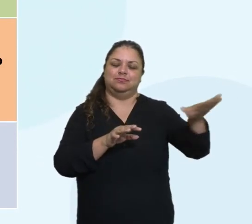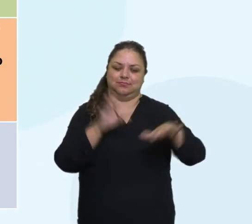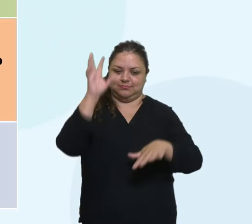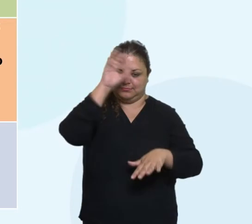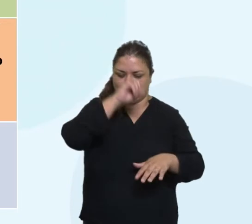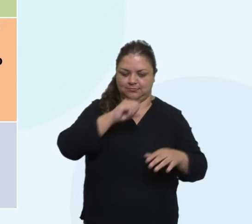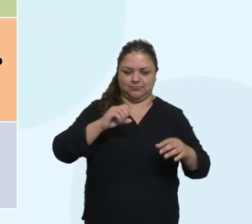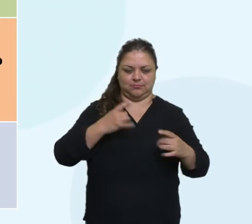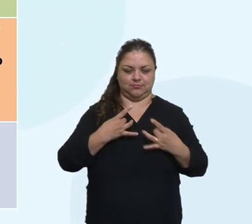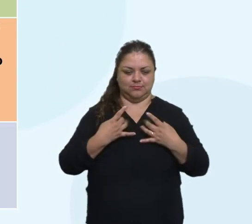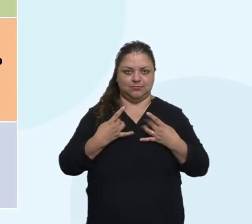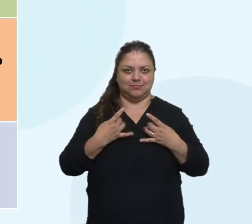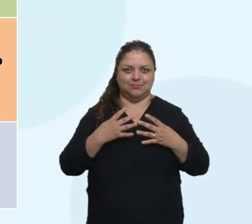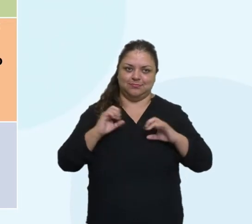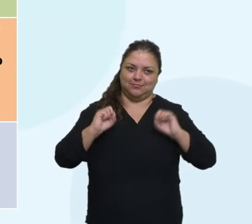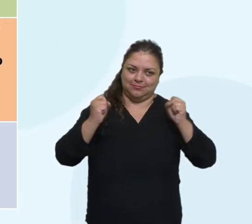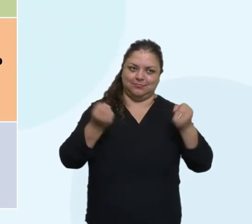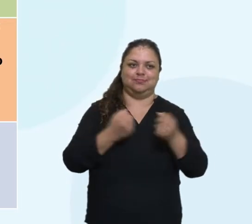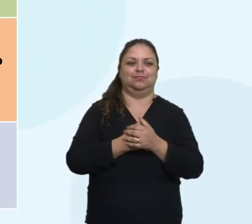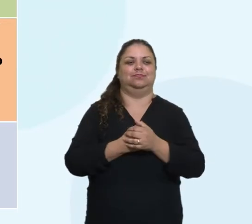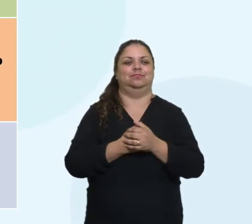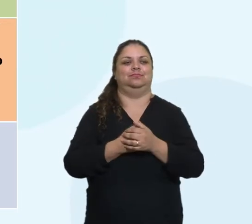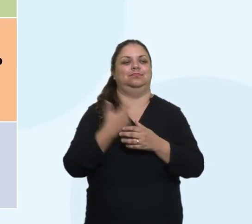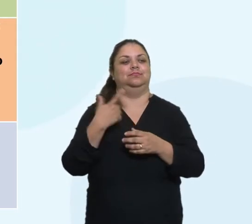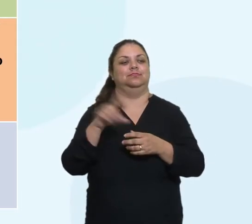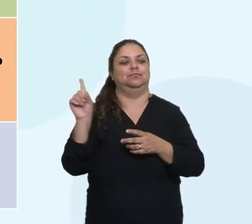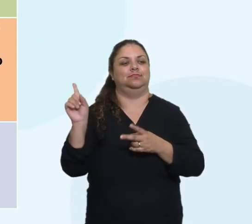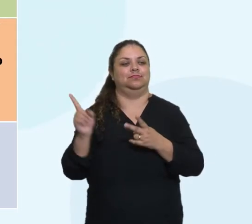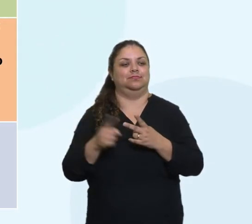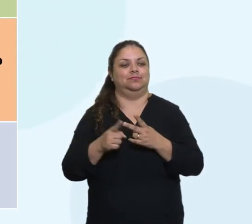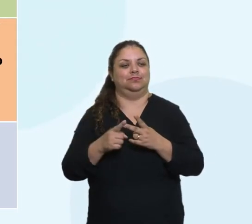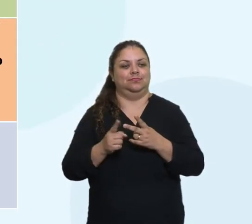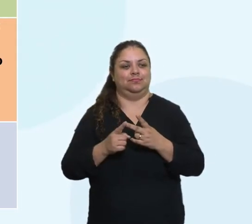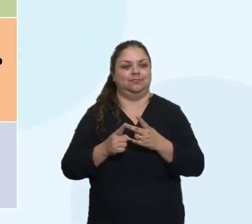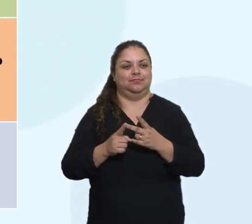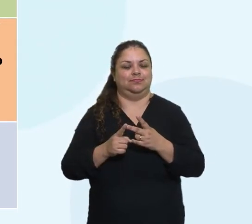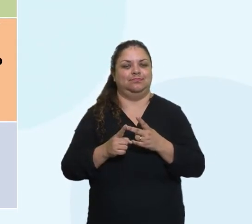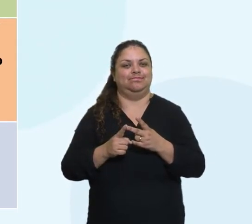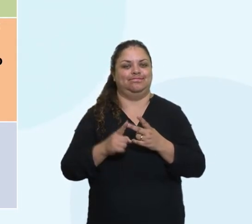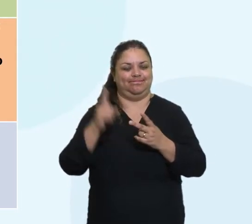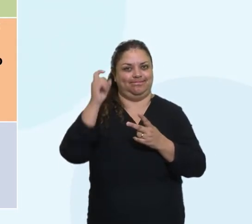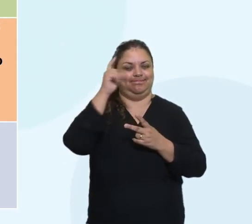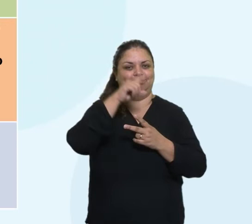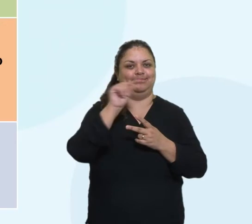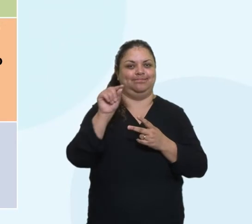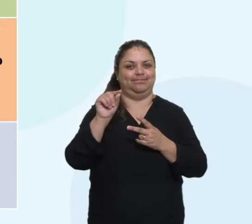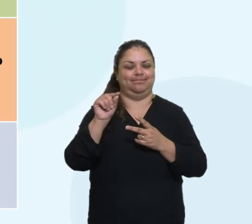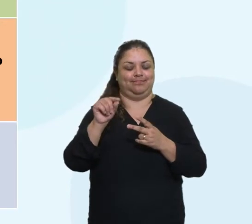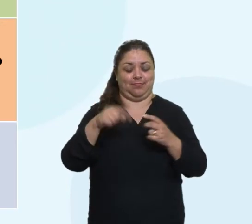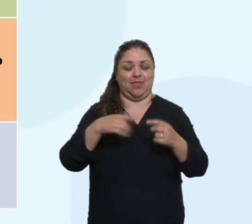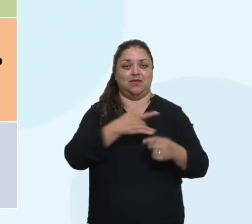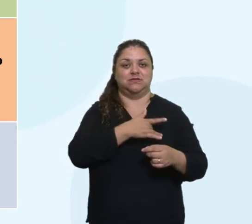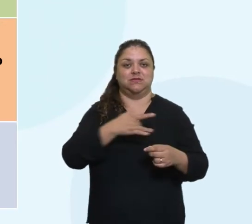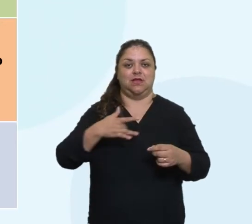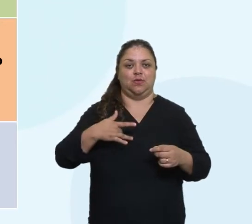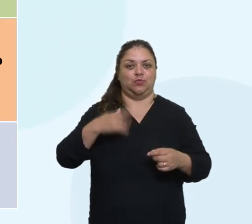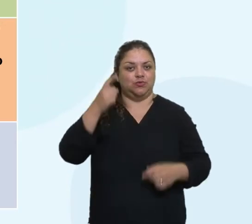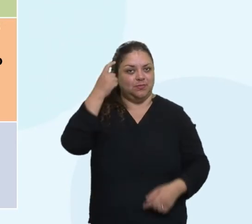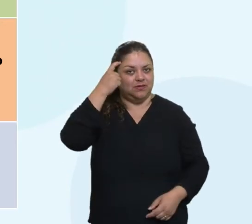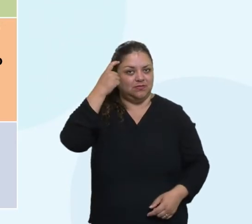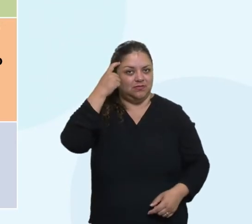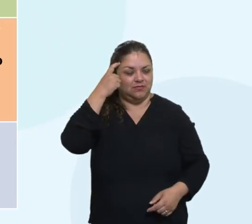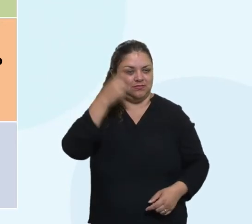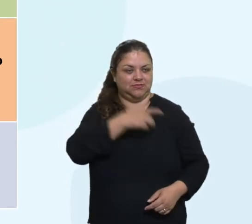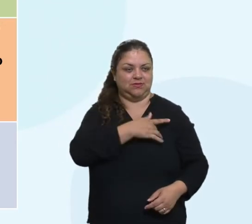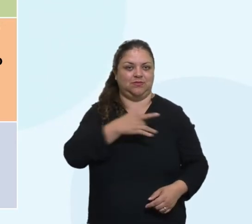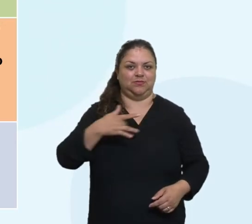sentido outra situação desafiadora que vocês devem ter vivenciado aí também né questões relacionadas com a saúde mental né